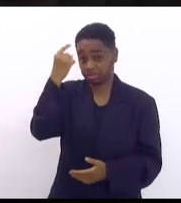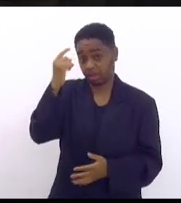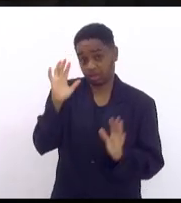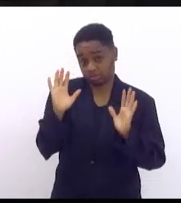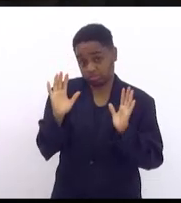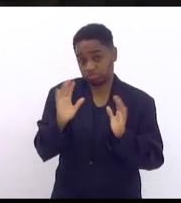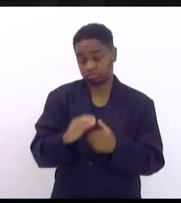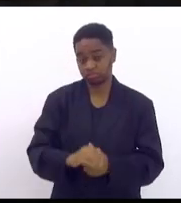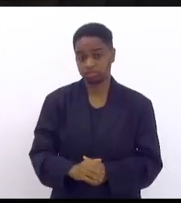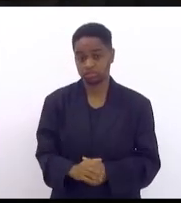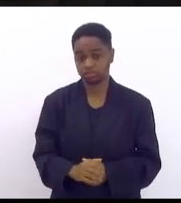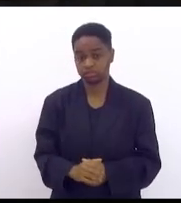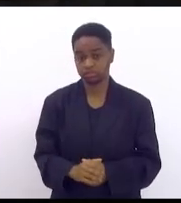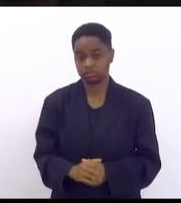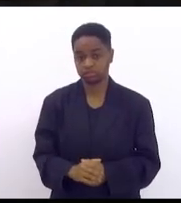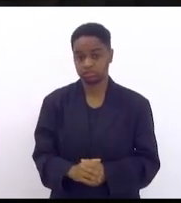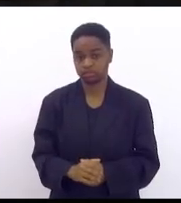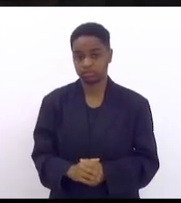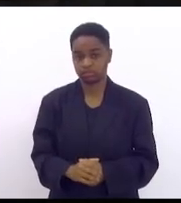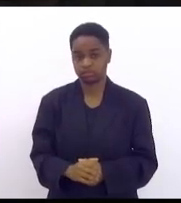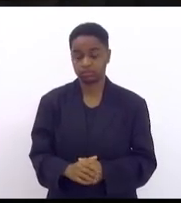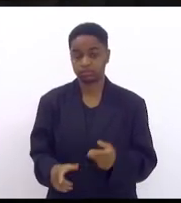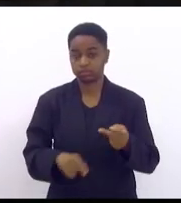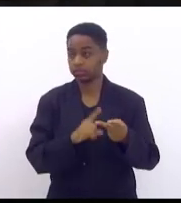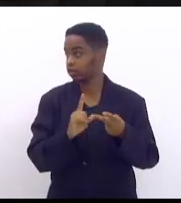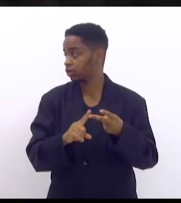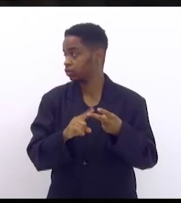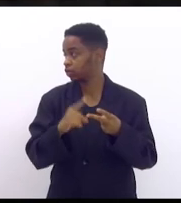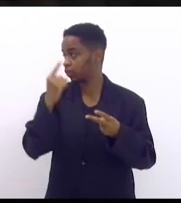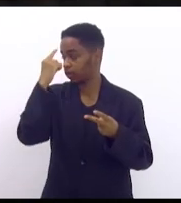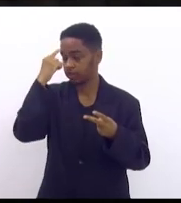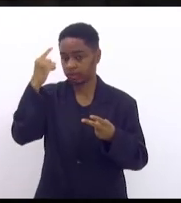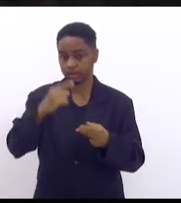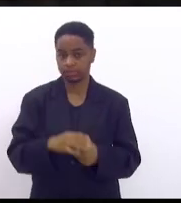presidente. A segunda hipótese